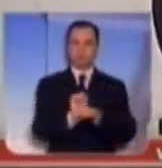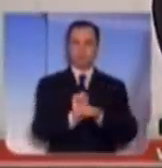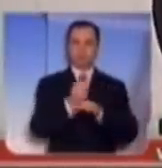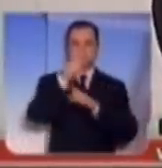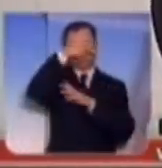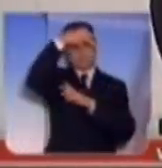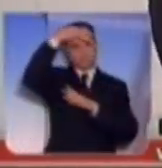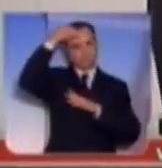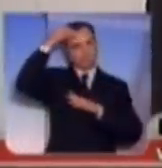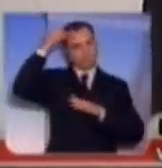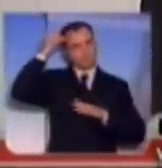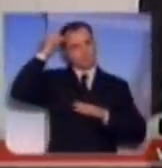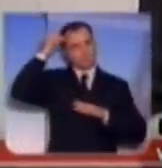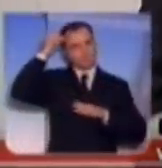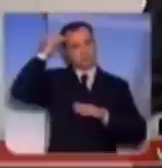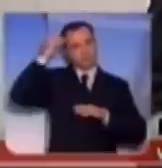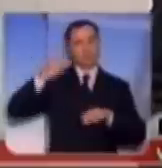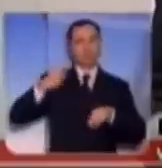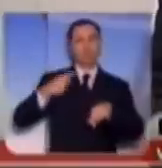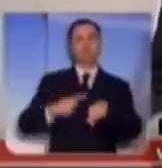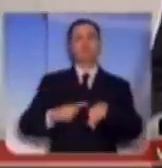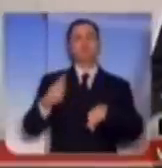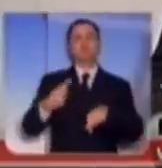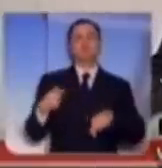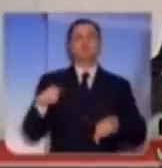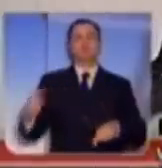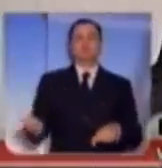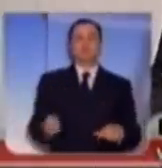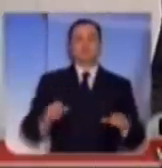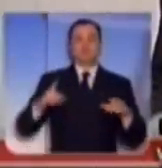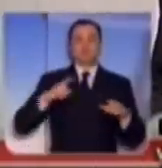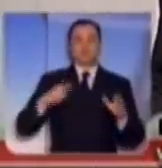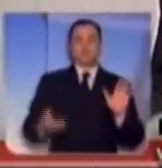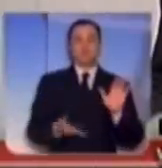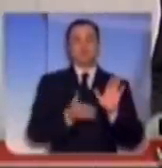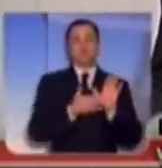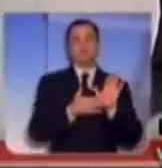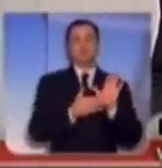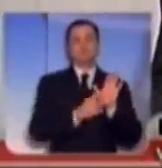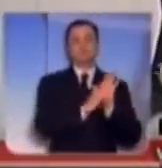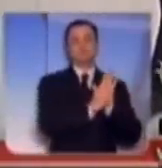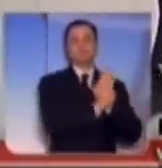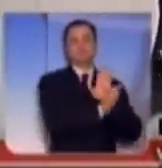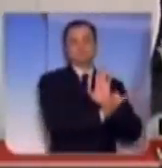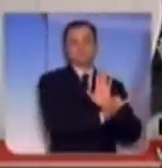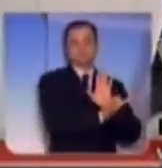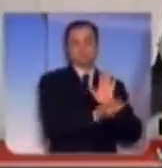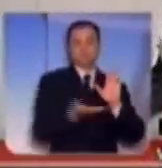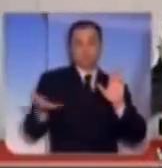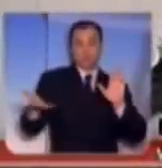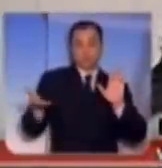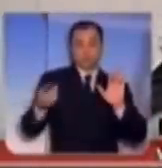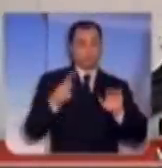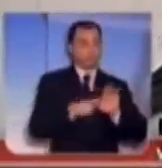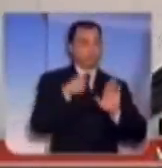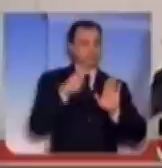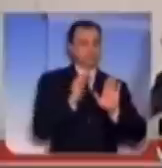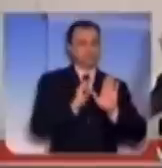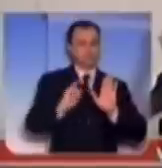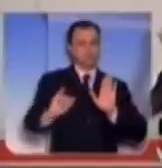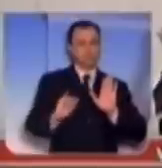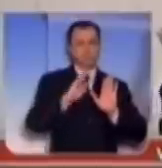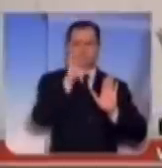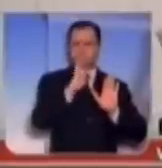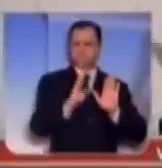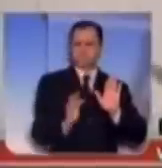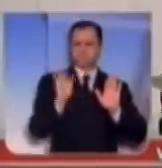municipal. Principalmente no momento, eu estou aqui com uma matéria que foi publicada hoje no Jornal Estado de São Paulo, dizendo o seguinte: